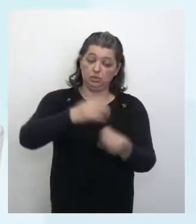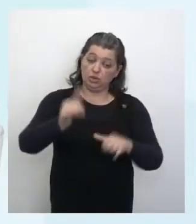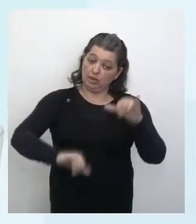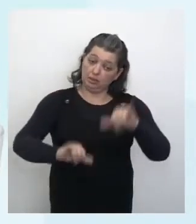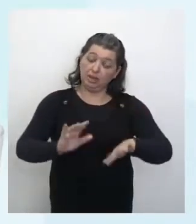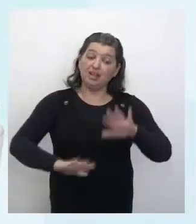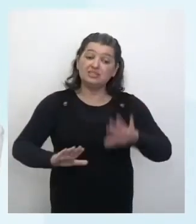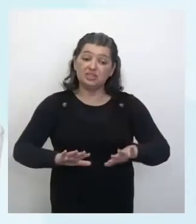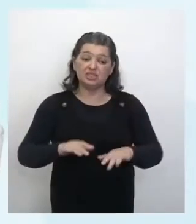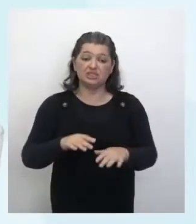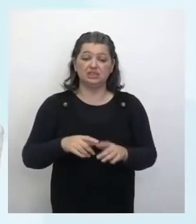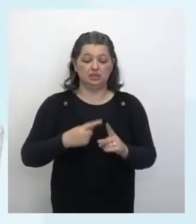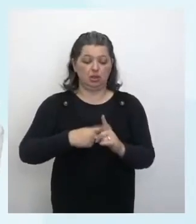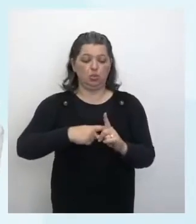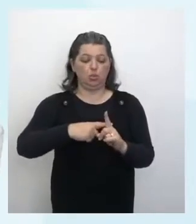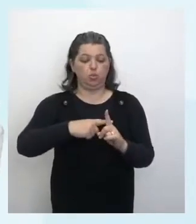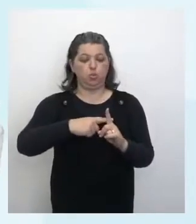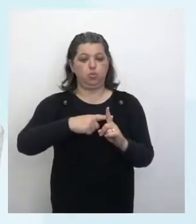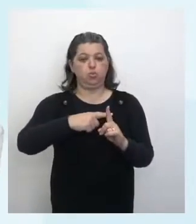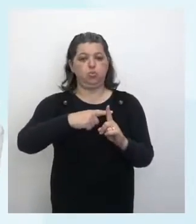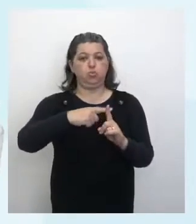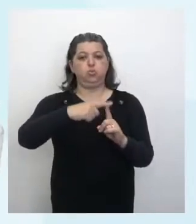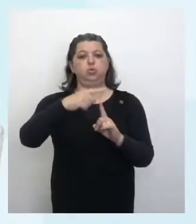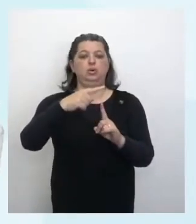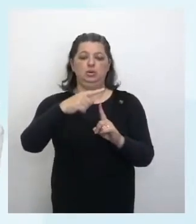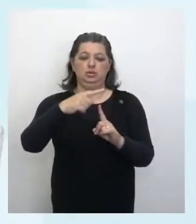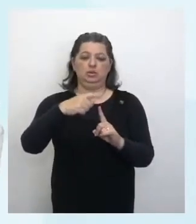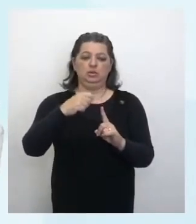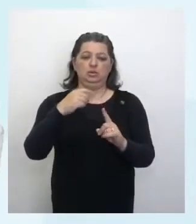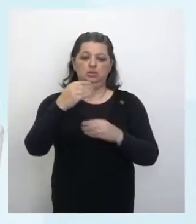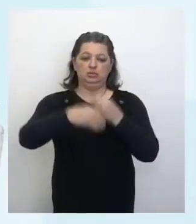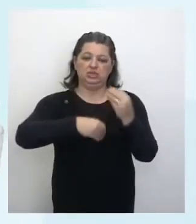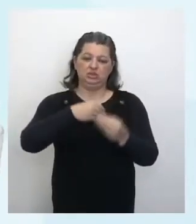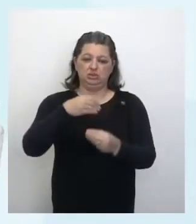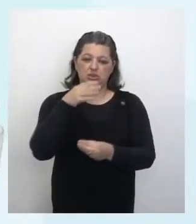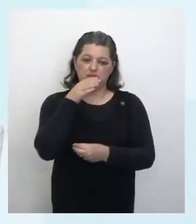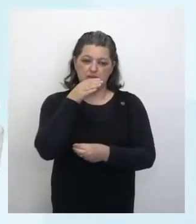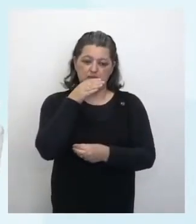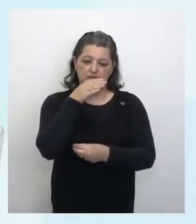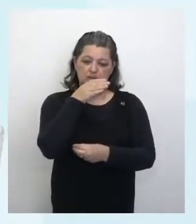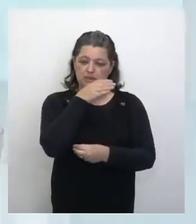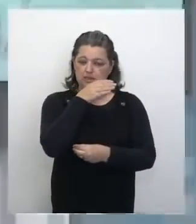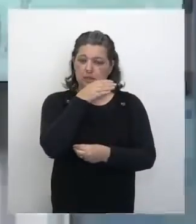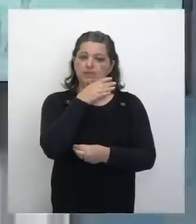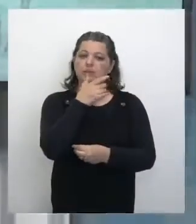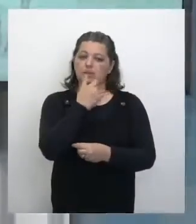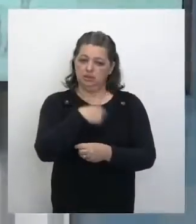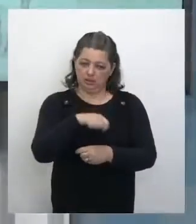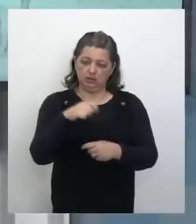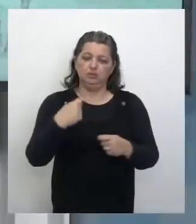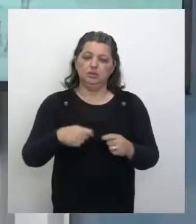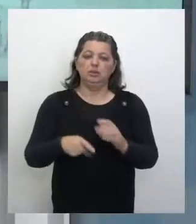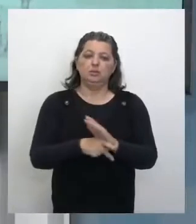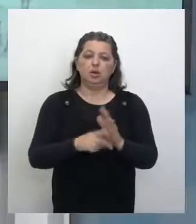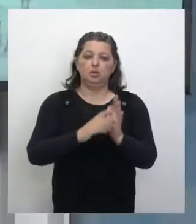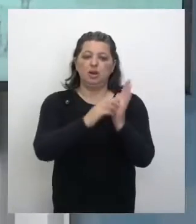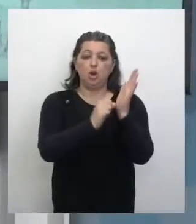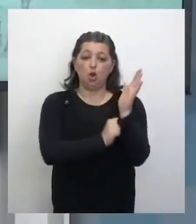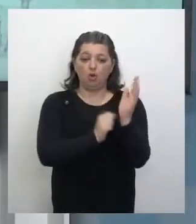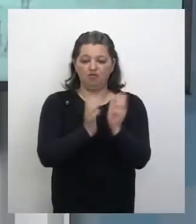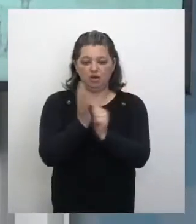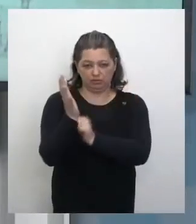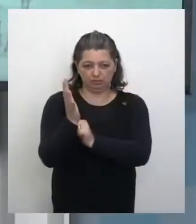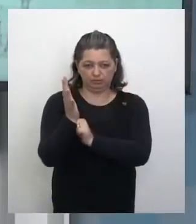pegar o ácido sulfúrico e reagir com o cobre, fica bem quente a reação, então você tem que usar aquela luva especial